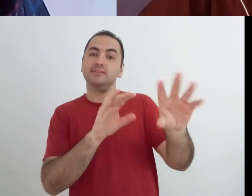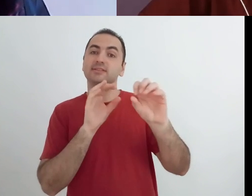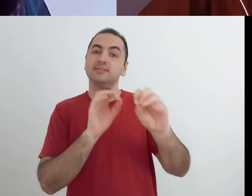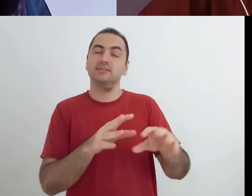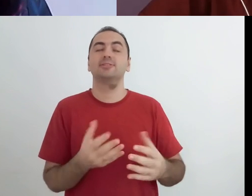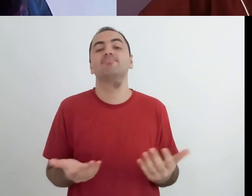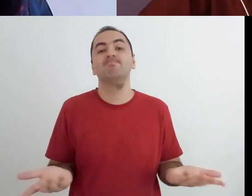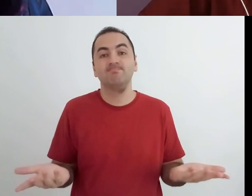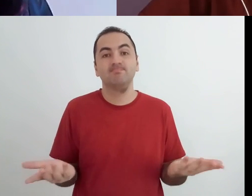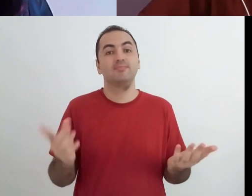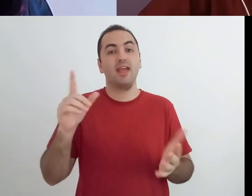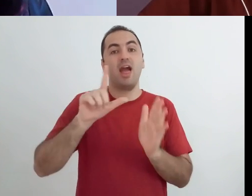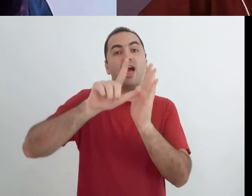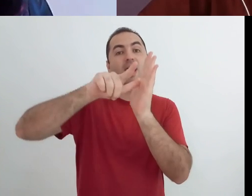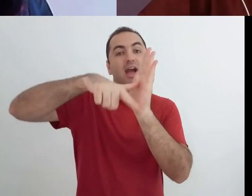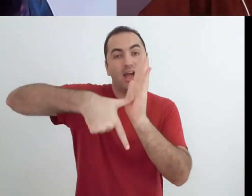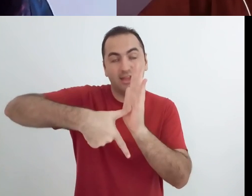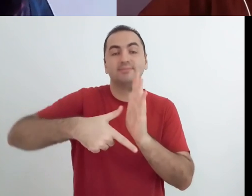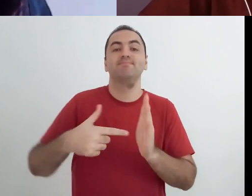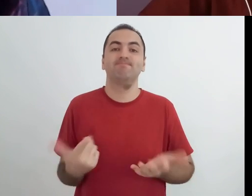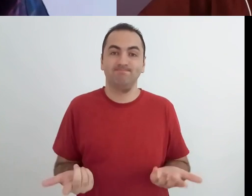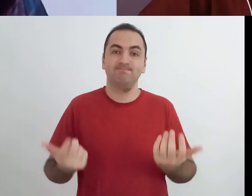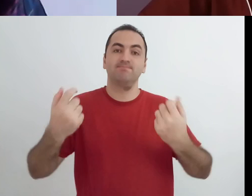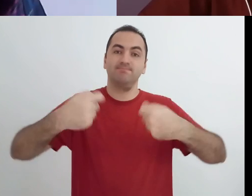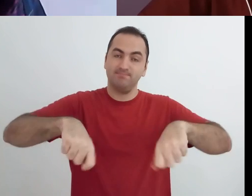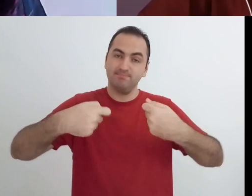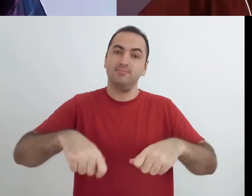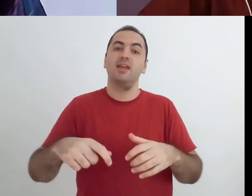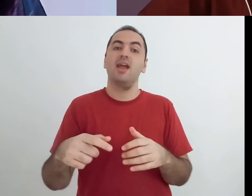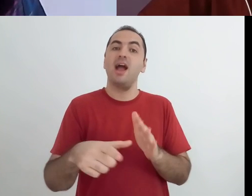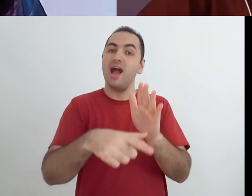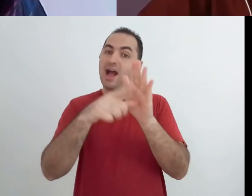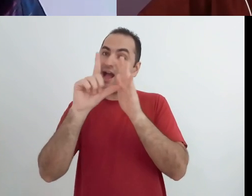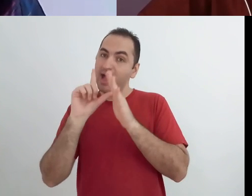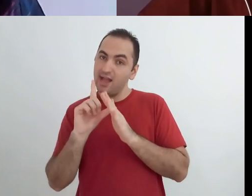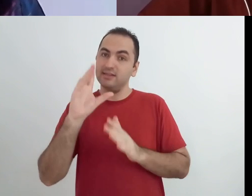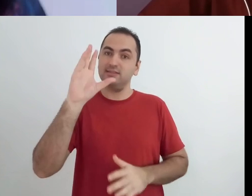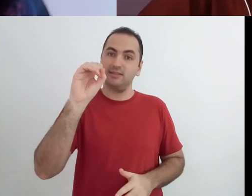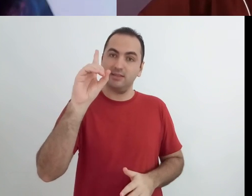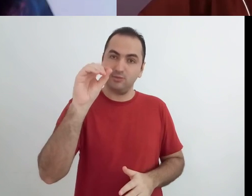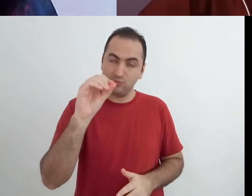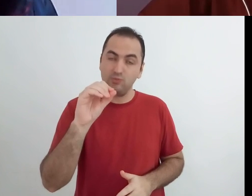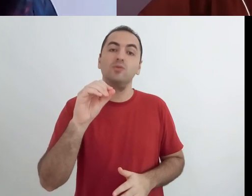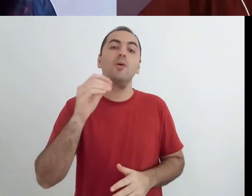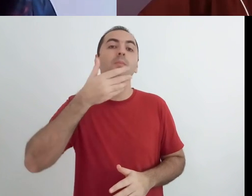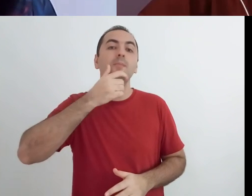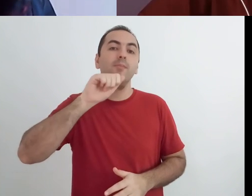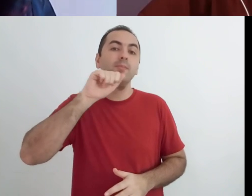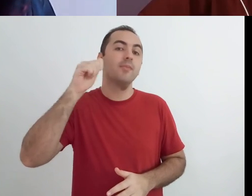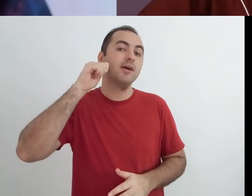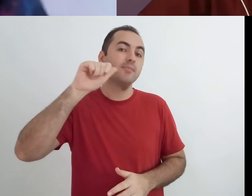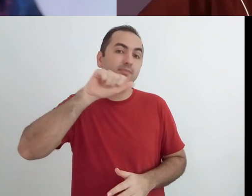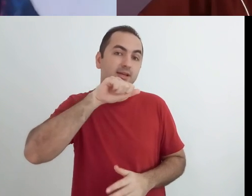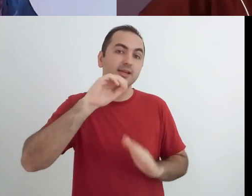avanço dessa criança. Então, a gente precisa que os pais cedo comecem a ensinar e que usem em casa. Porque, às vezes,